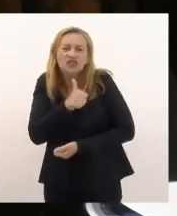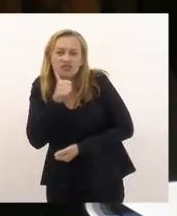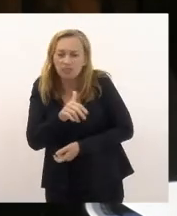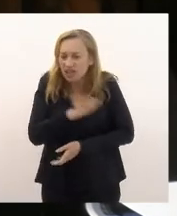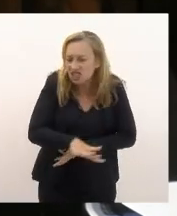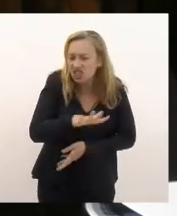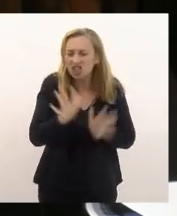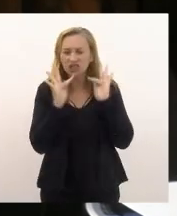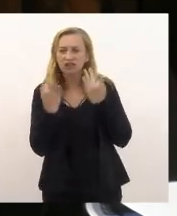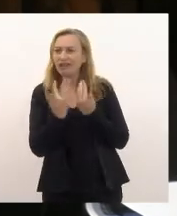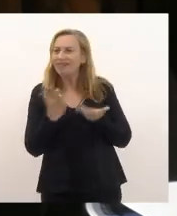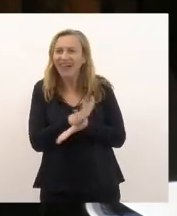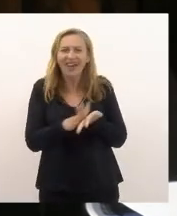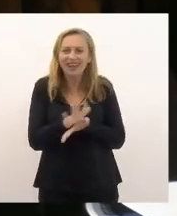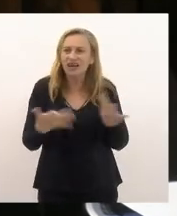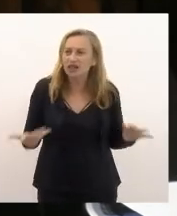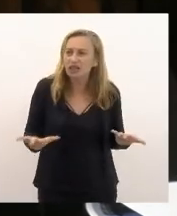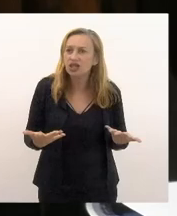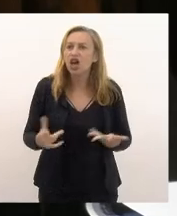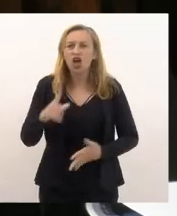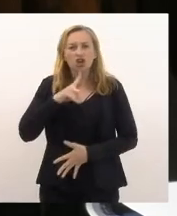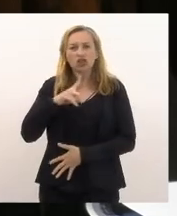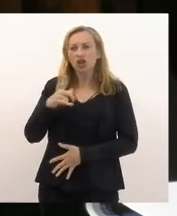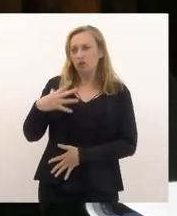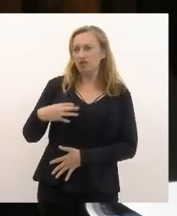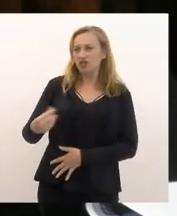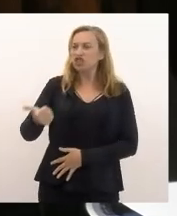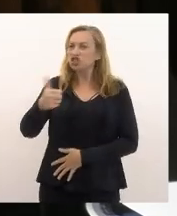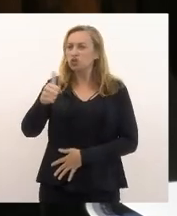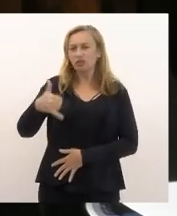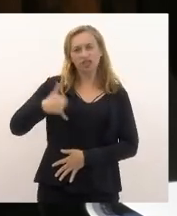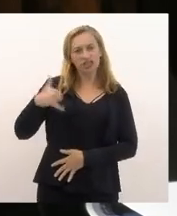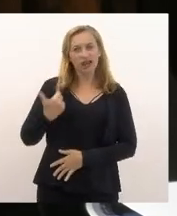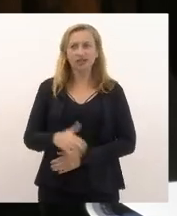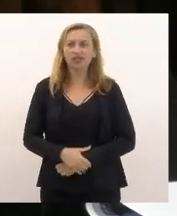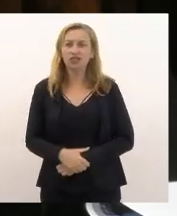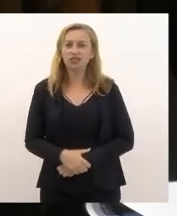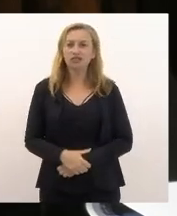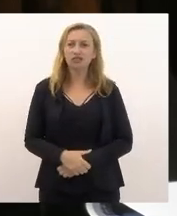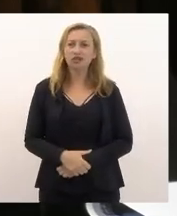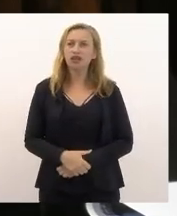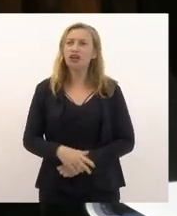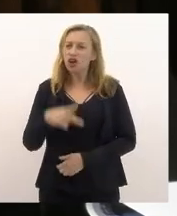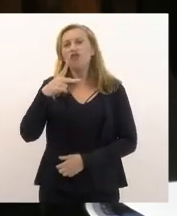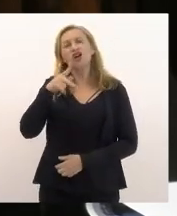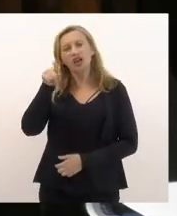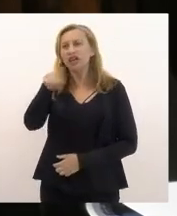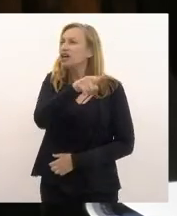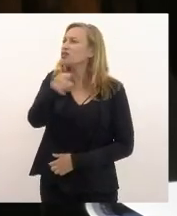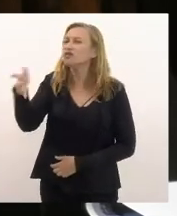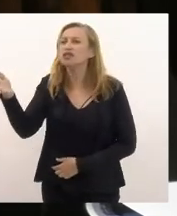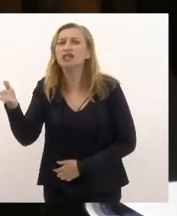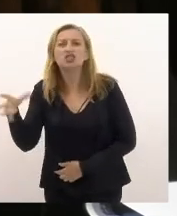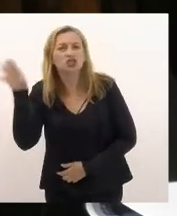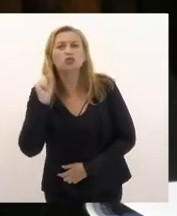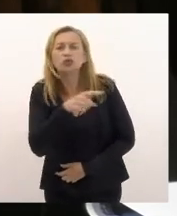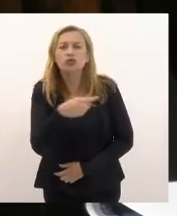famílias. Eu, por exemplo, tenho uma filha de 11 anos de idade e eu faço aqui um questionamento ao senhor, à senhora que